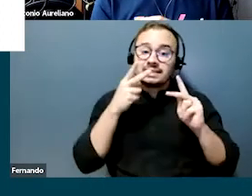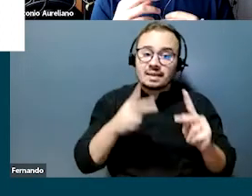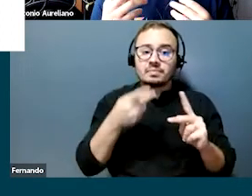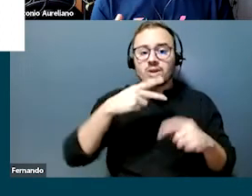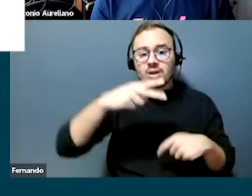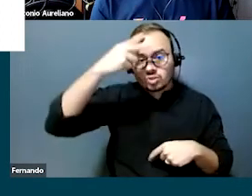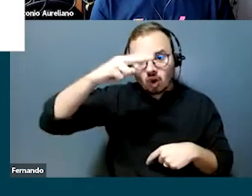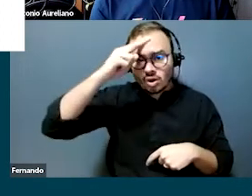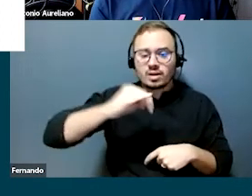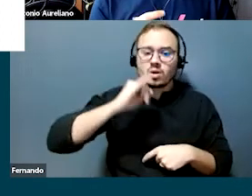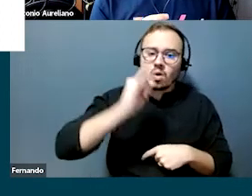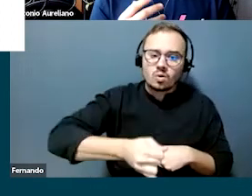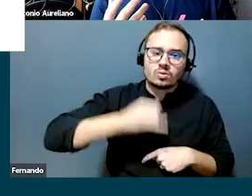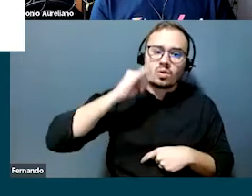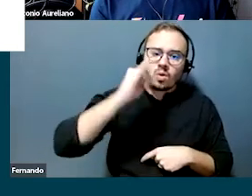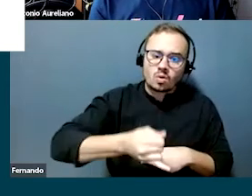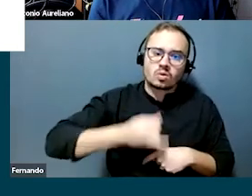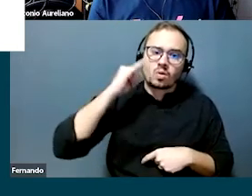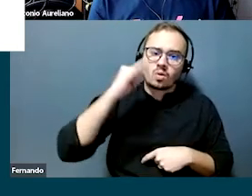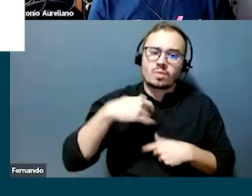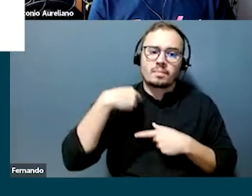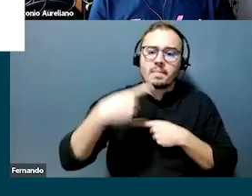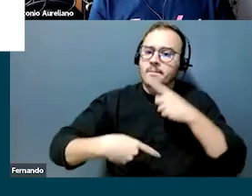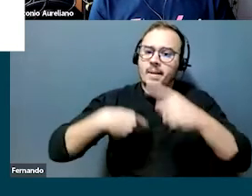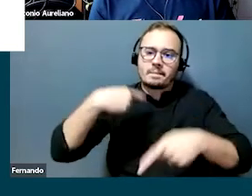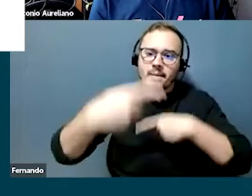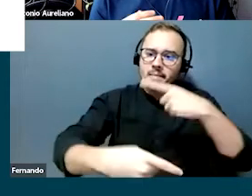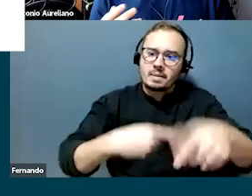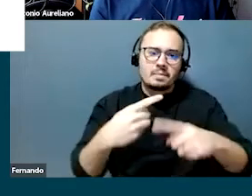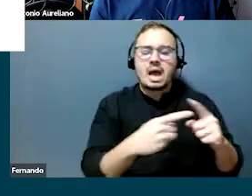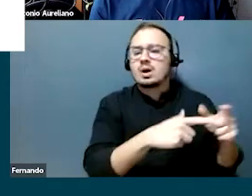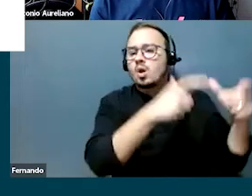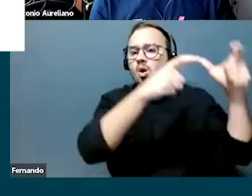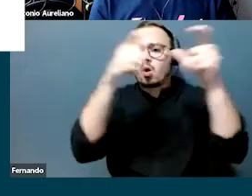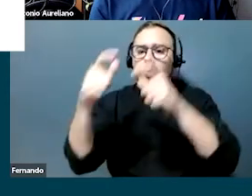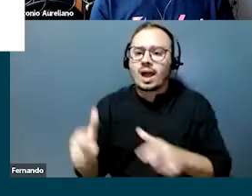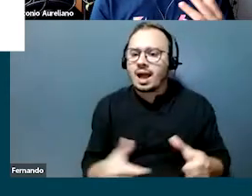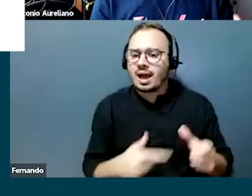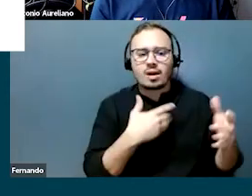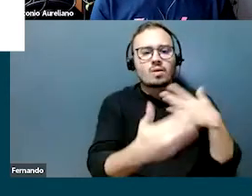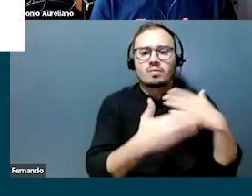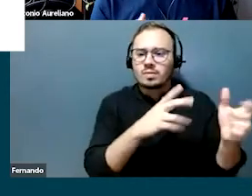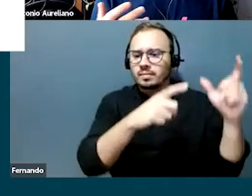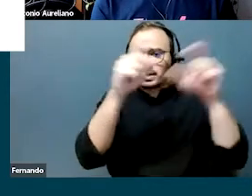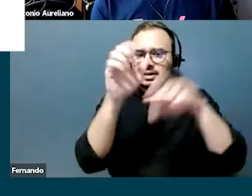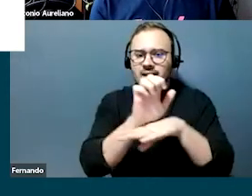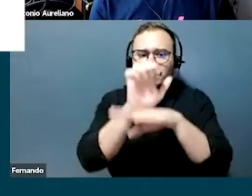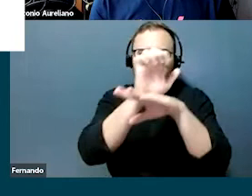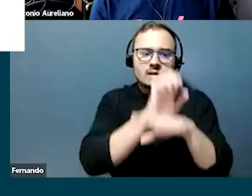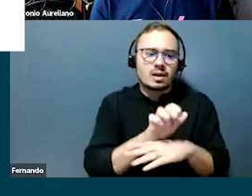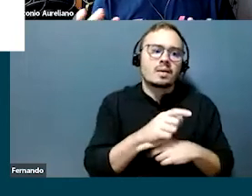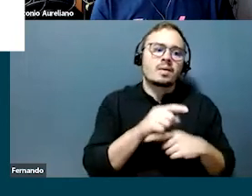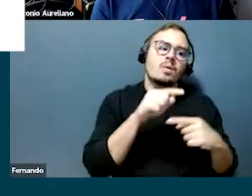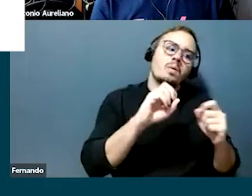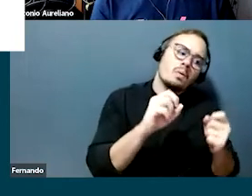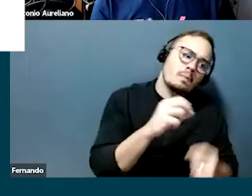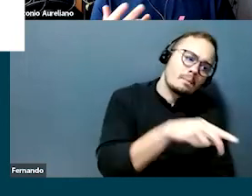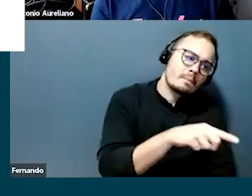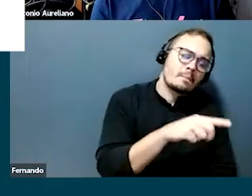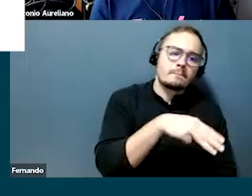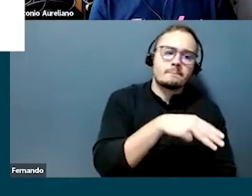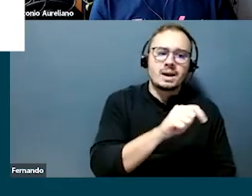mesma coisa fazem milhares de entidades carnavalescas pelo Brasil afora, seja a Mangueira, seja o Ilê-Alê, contando as suas